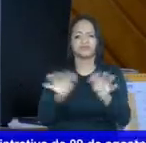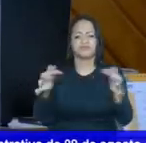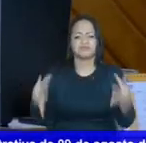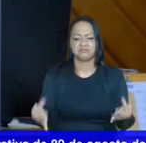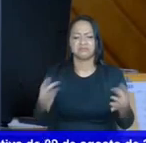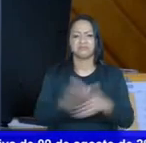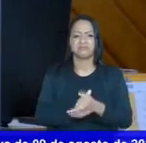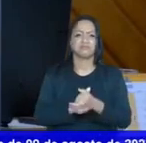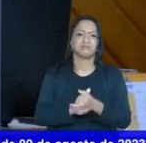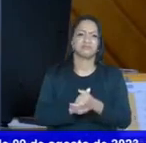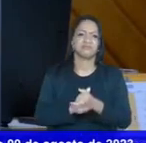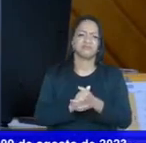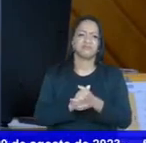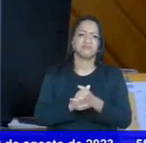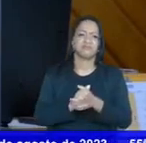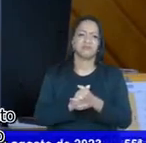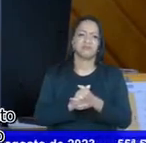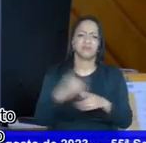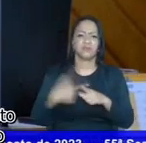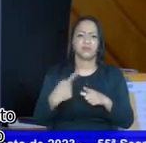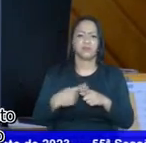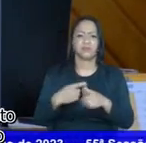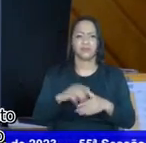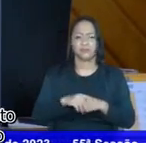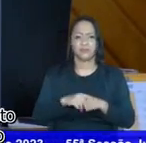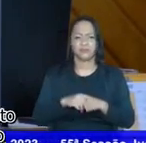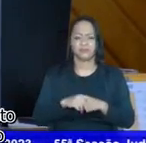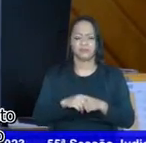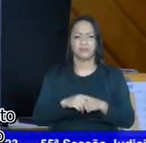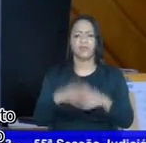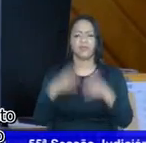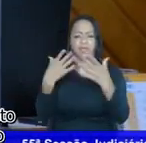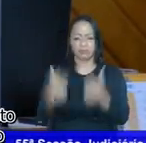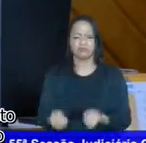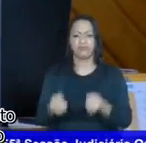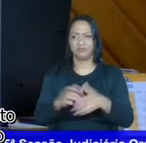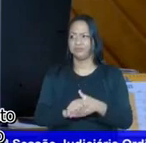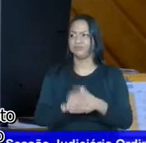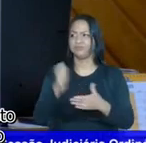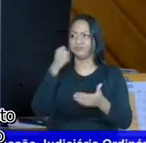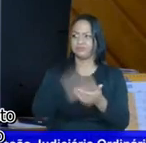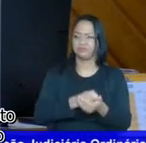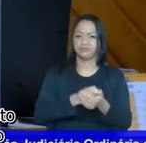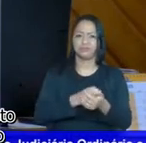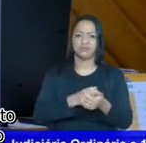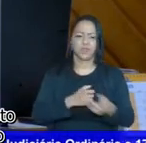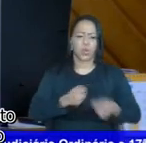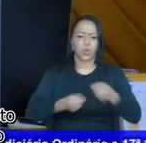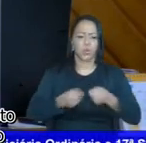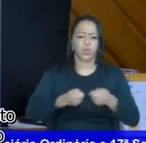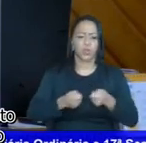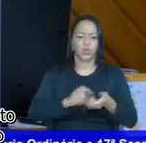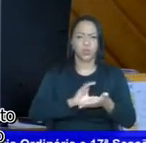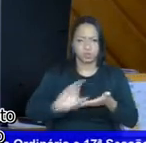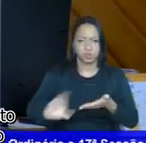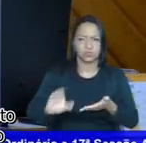de perpetuação de oligarquias. Porque permitir que se gaste sem controlar o gasto